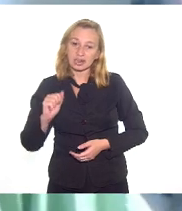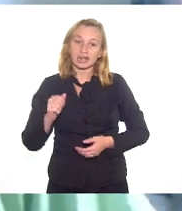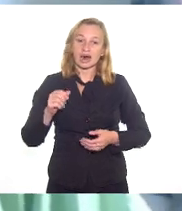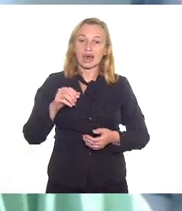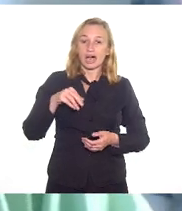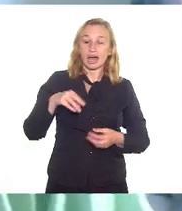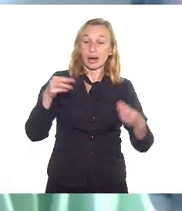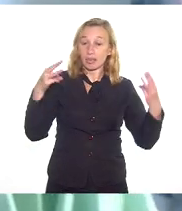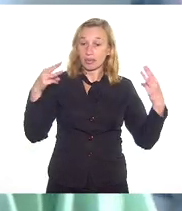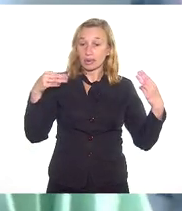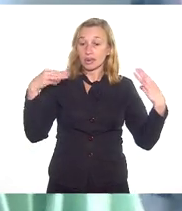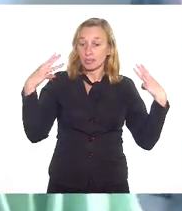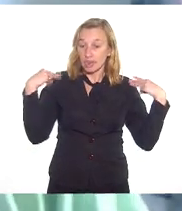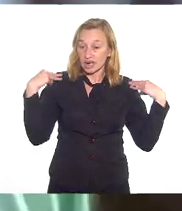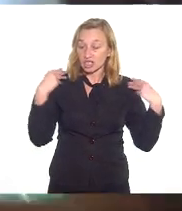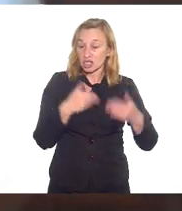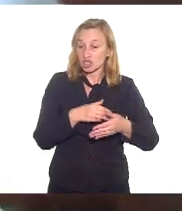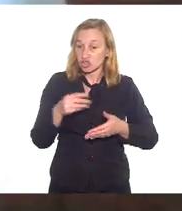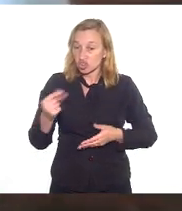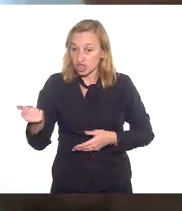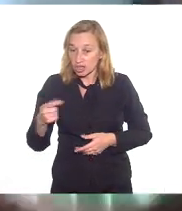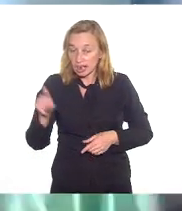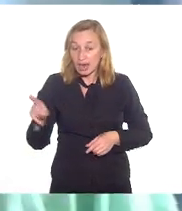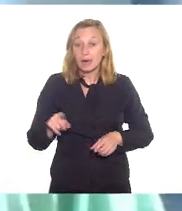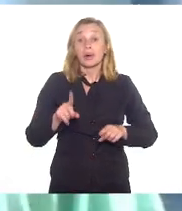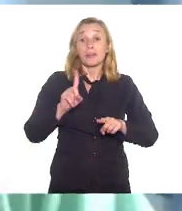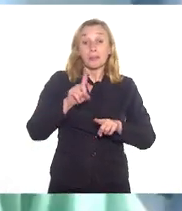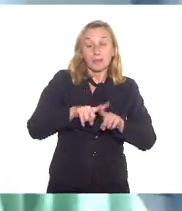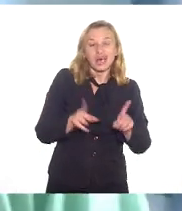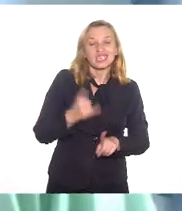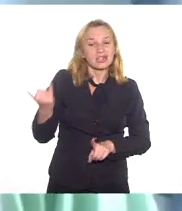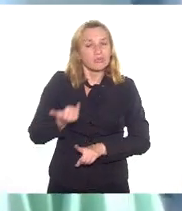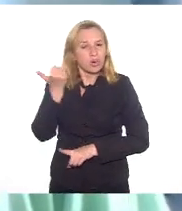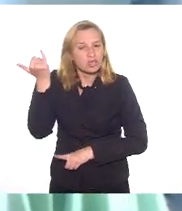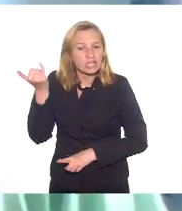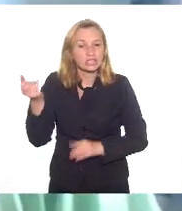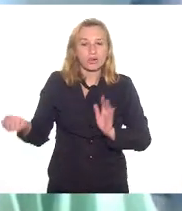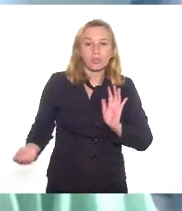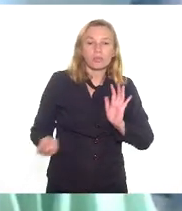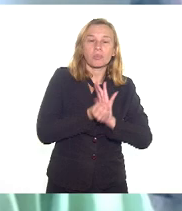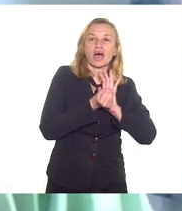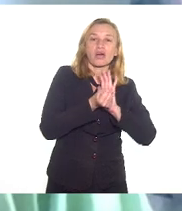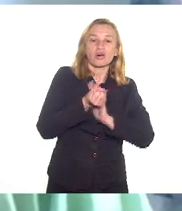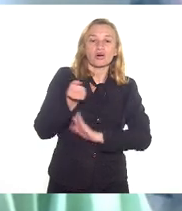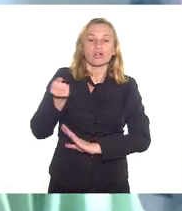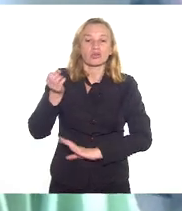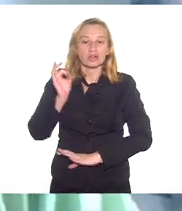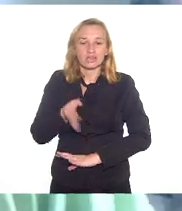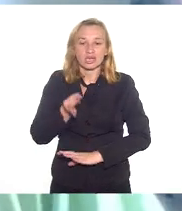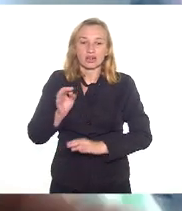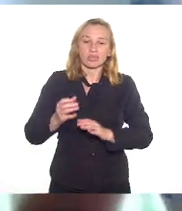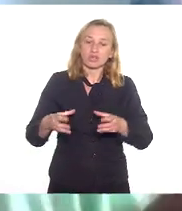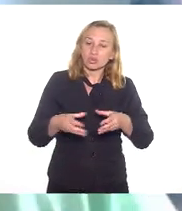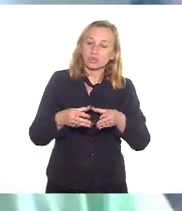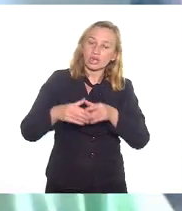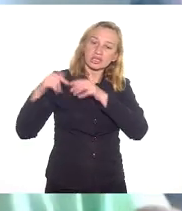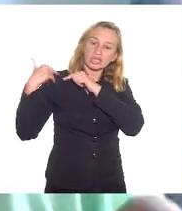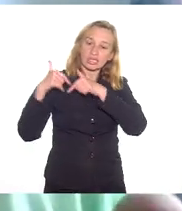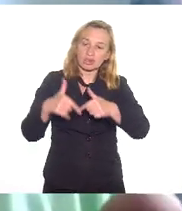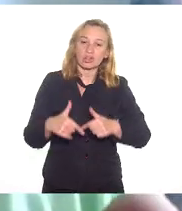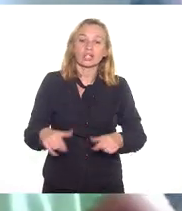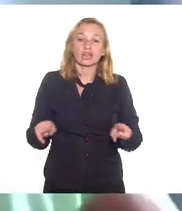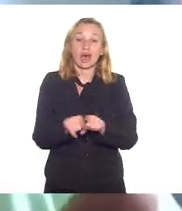lá. Então, é muito importante ter um marco legal para as comunidades tradicionais. Aquela minha